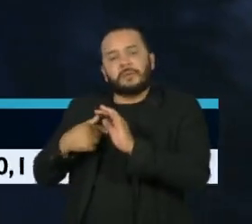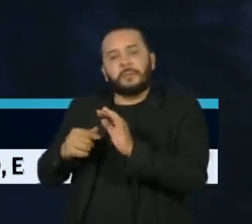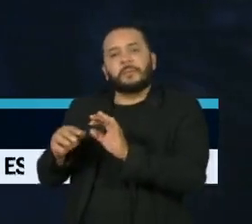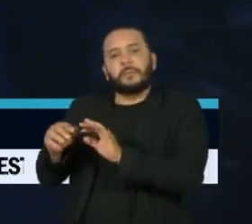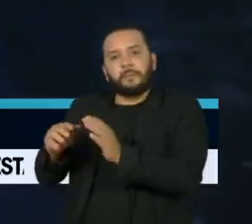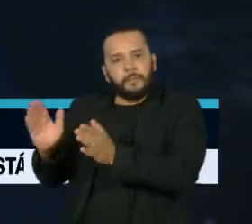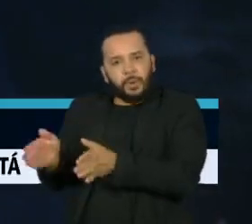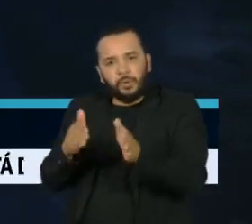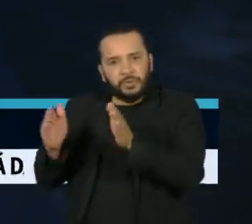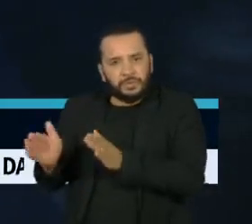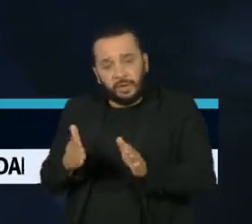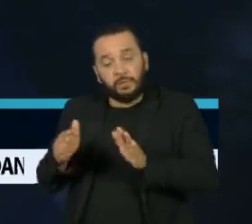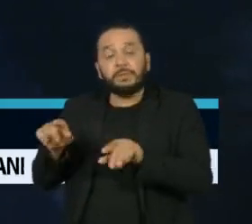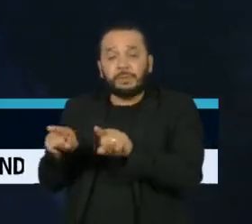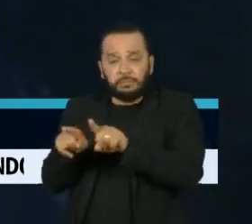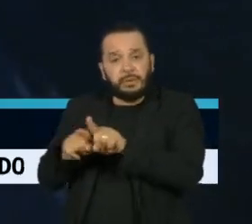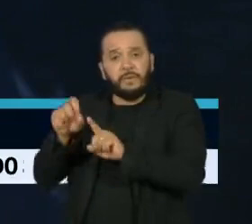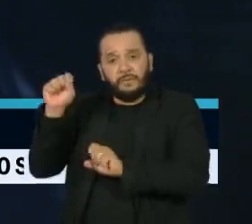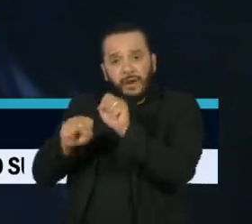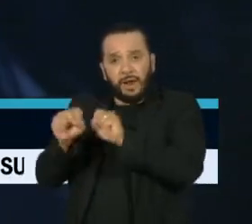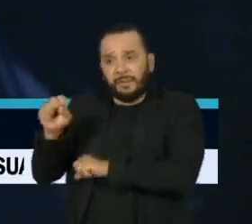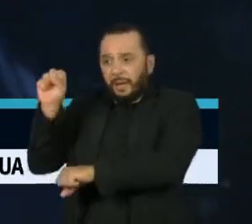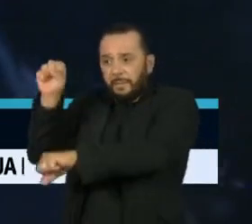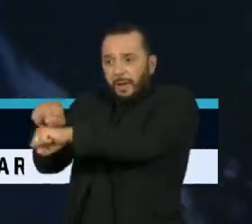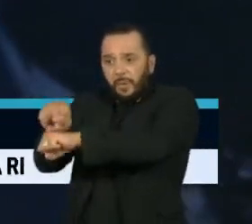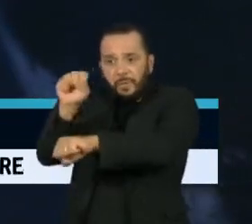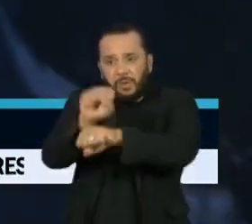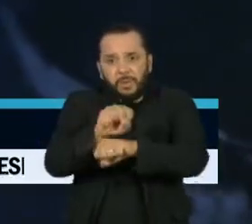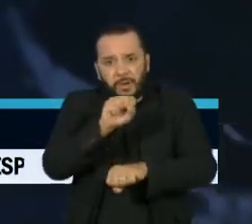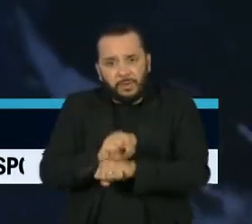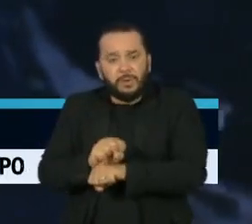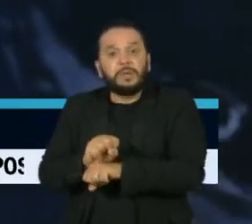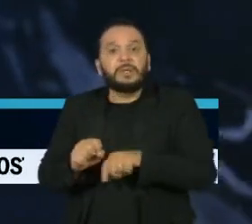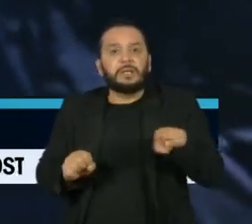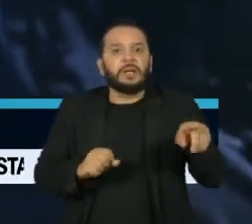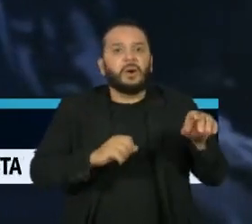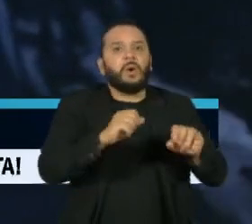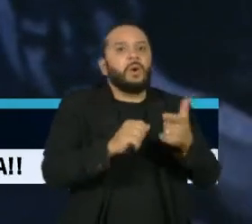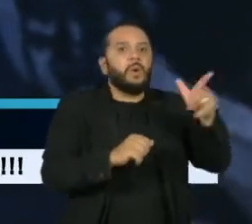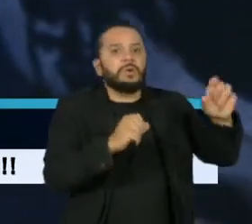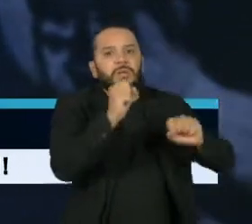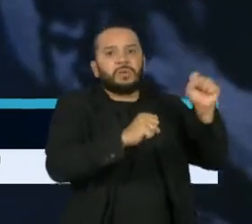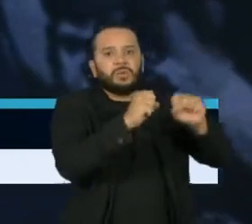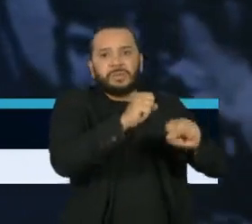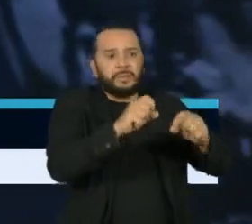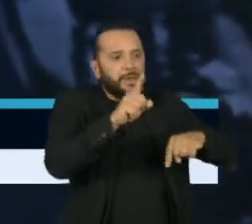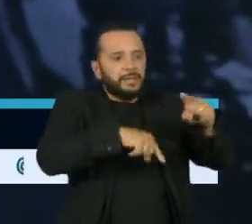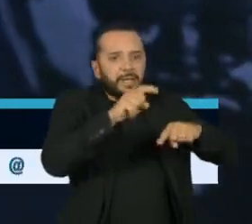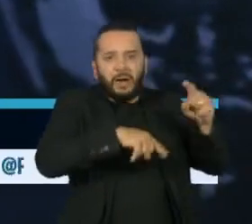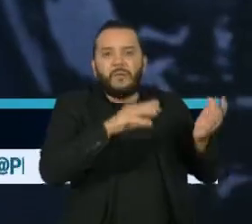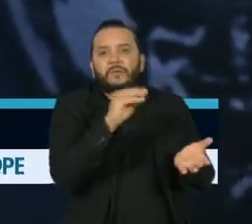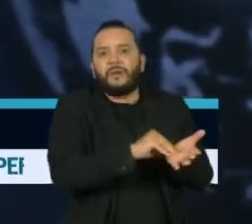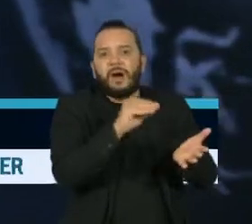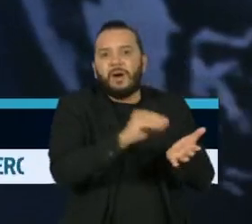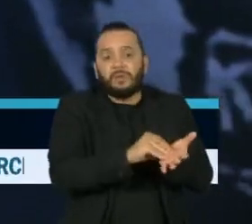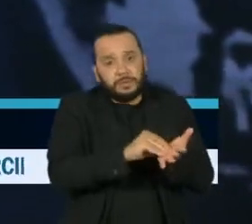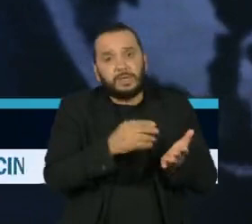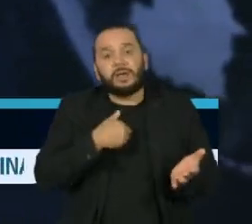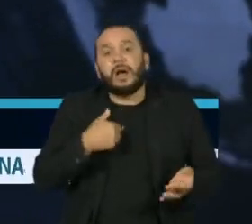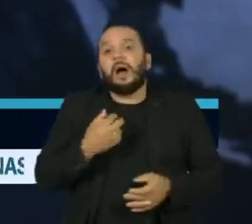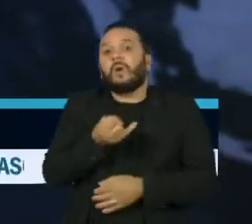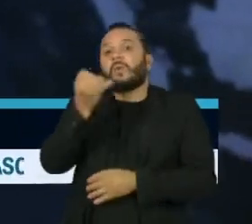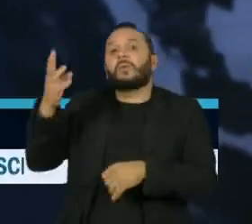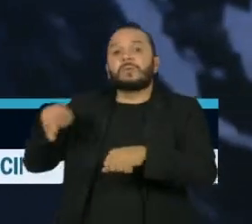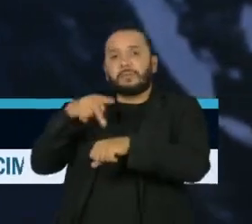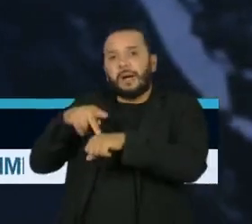do isolamento, muitas indústrias ficaram sem insumos e componentes para produzir. Por conta disso, começa em alguns países